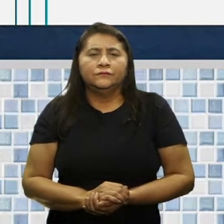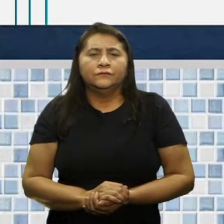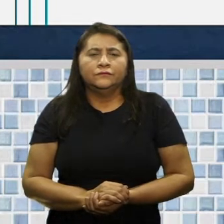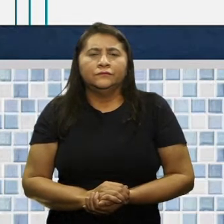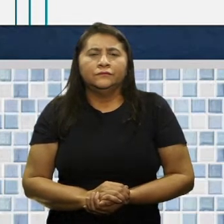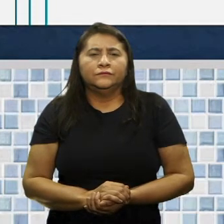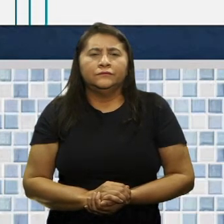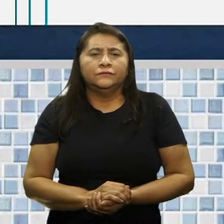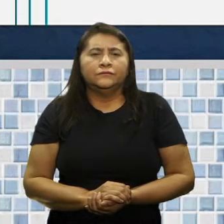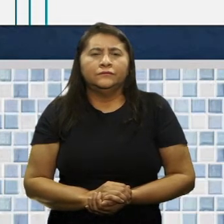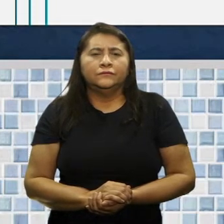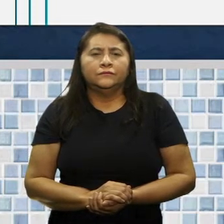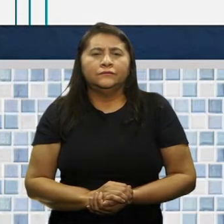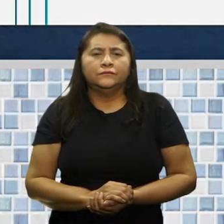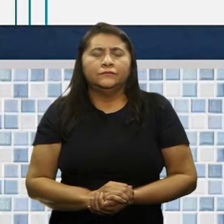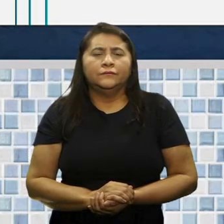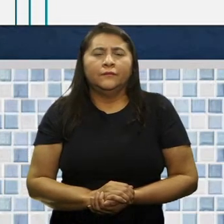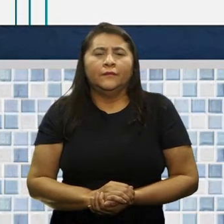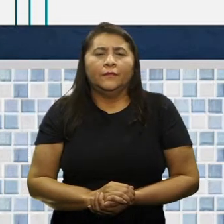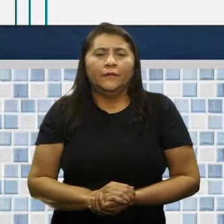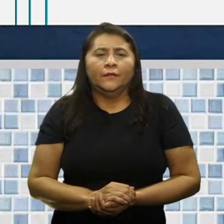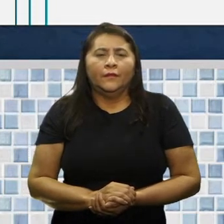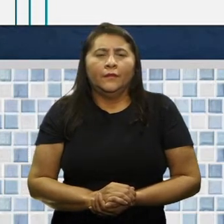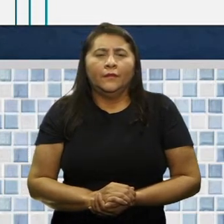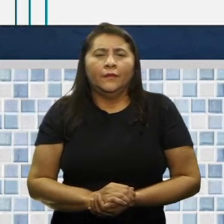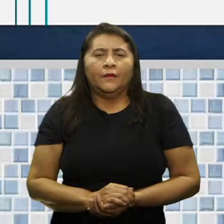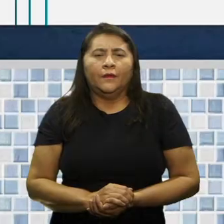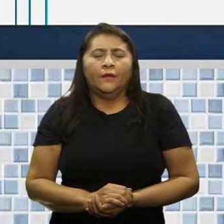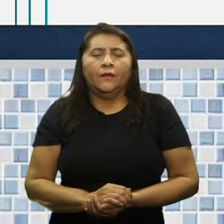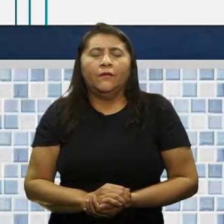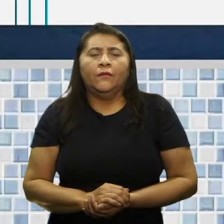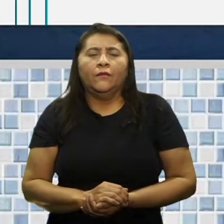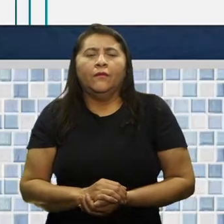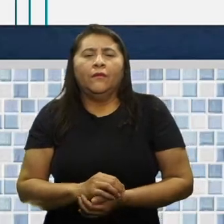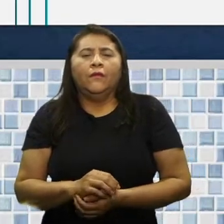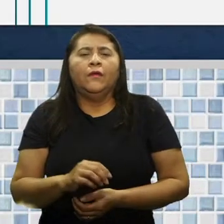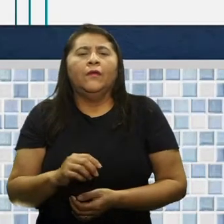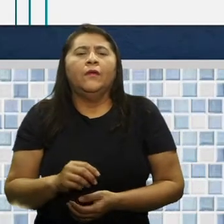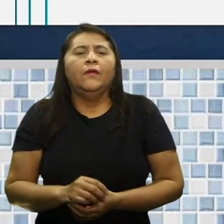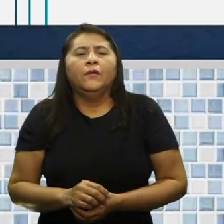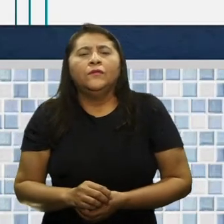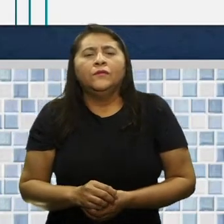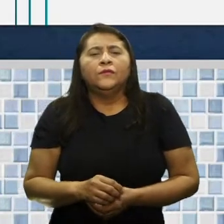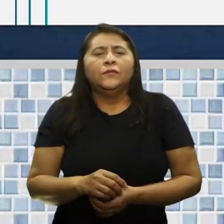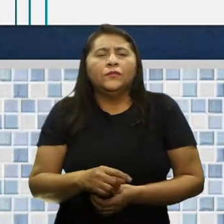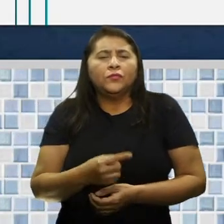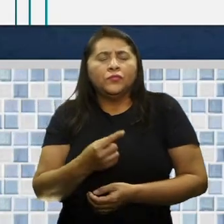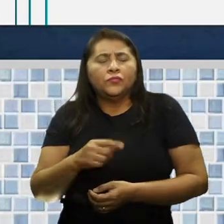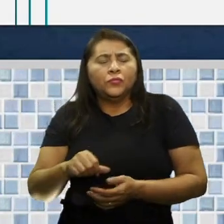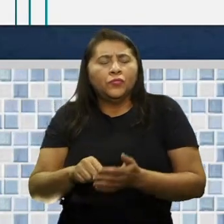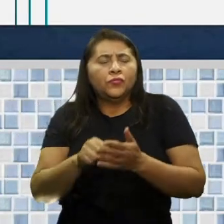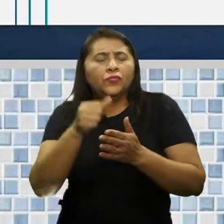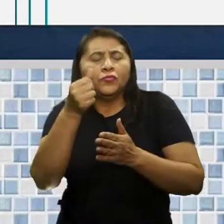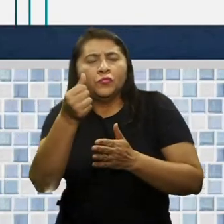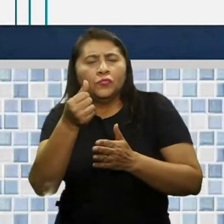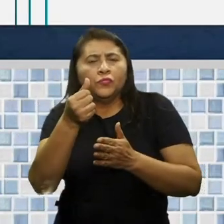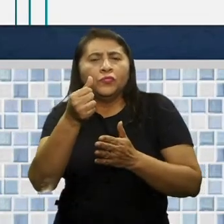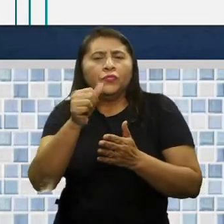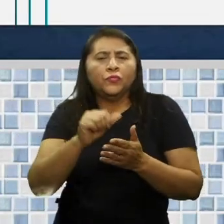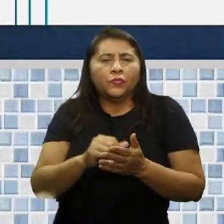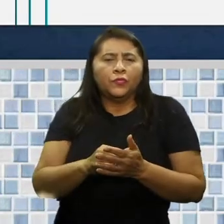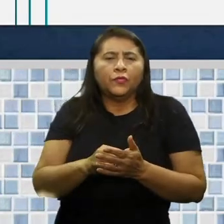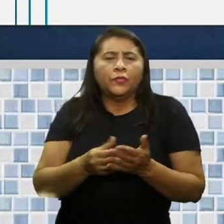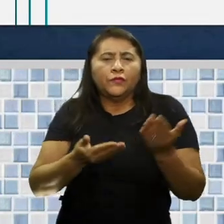like that. A linguagem é feita assim. Está dizendo o quê? Em ambos os casos, tanto no primeiro, wash your hands, como don't touch your